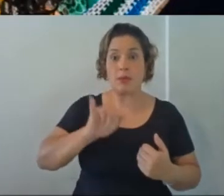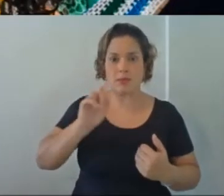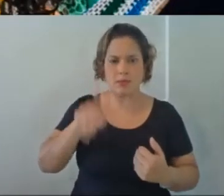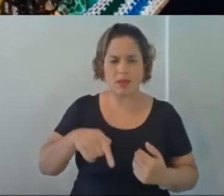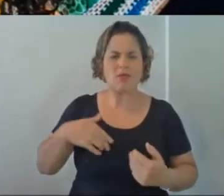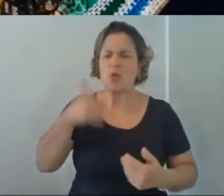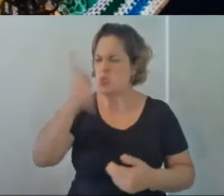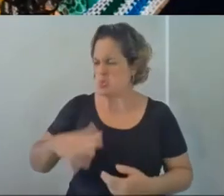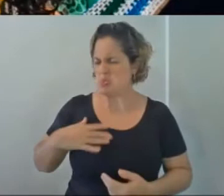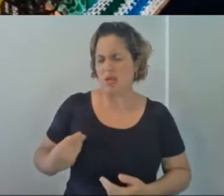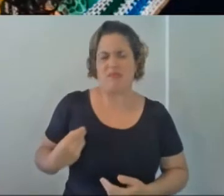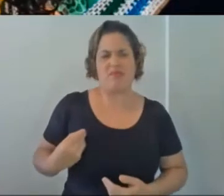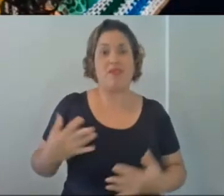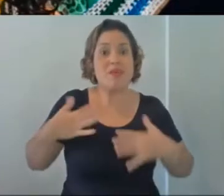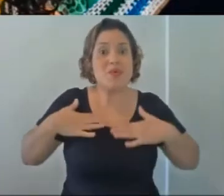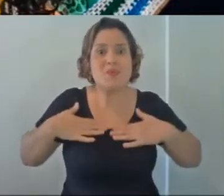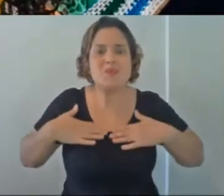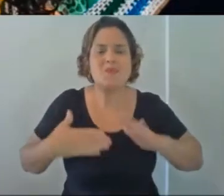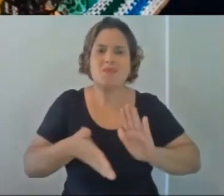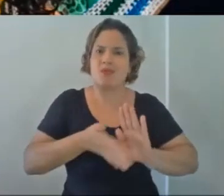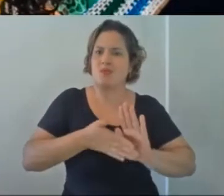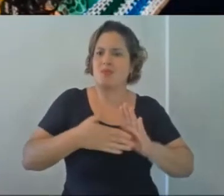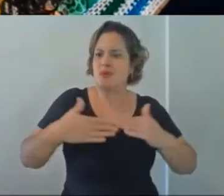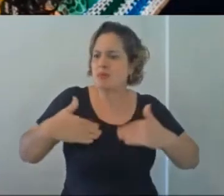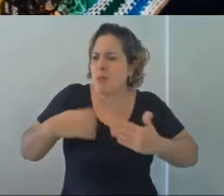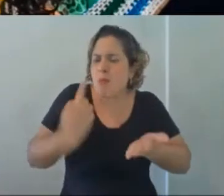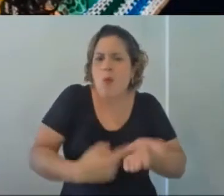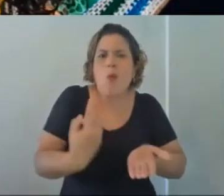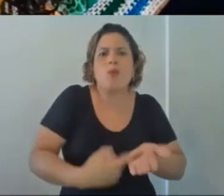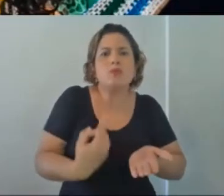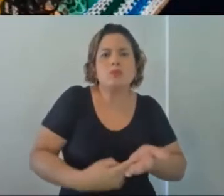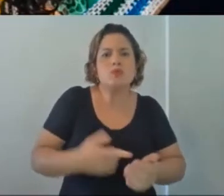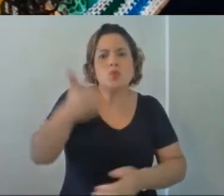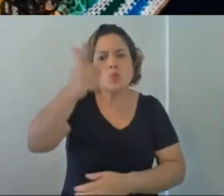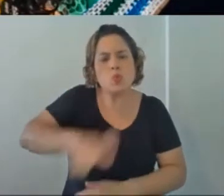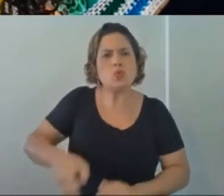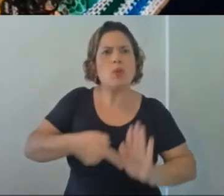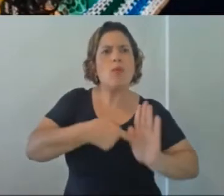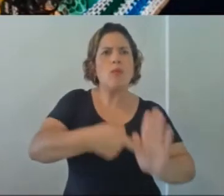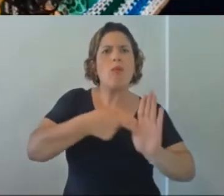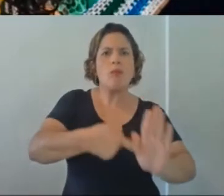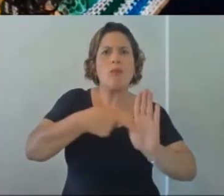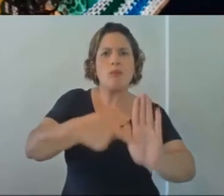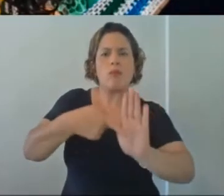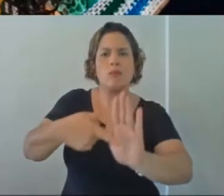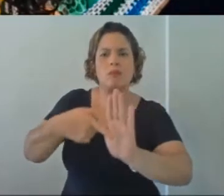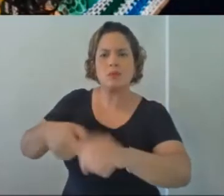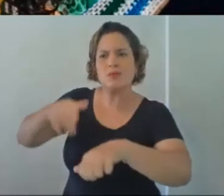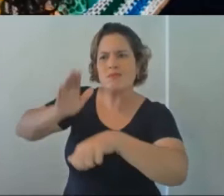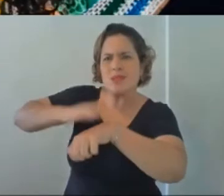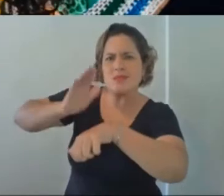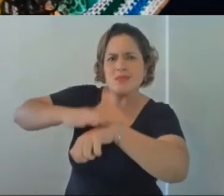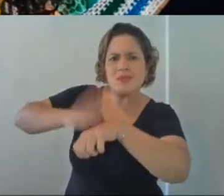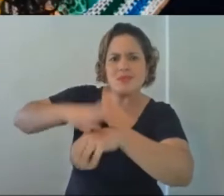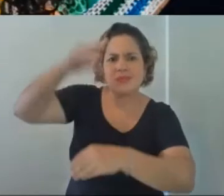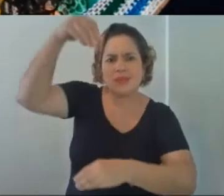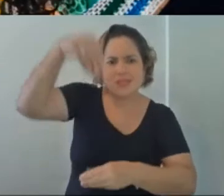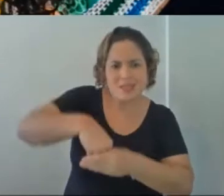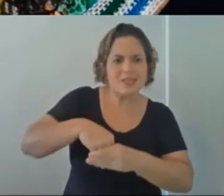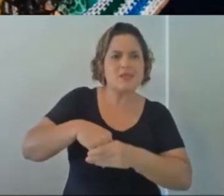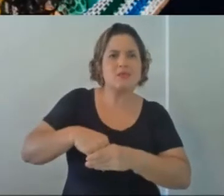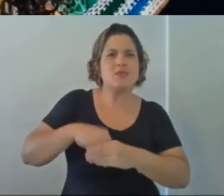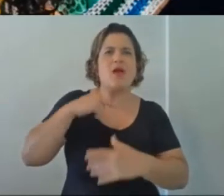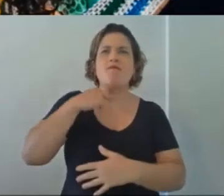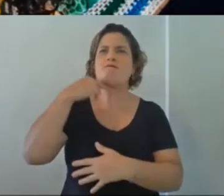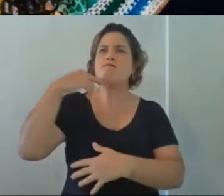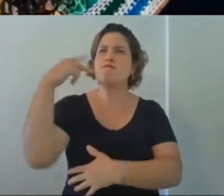eu especialmente tenho, de continuar levando cada vez mais dentro, mais intenso a voz dela,